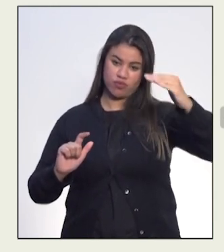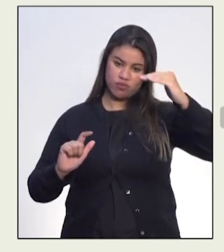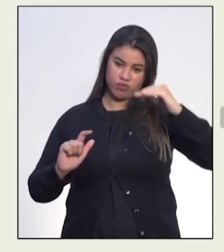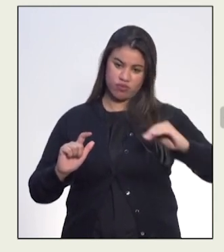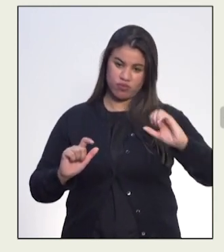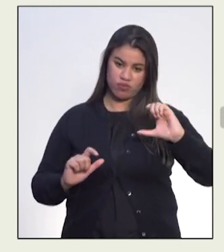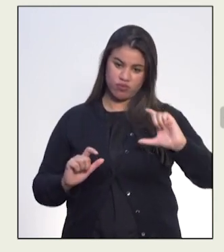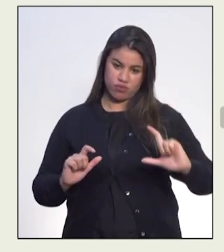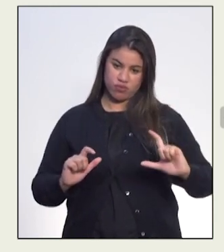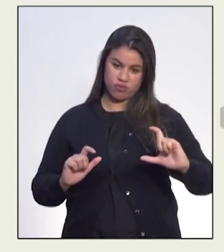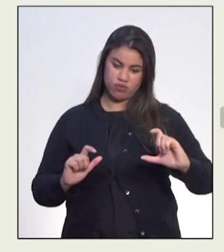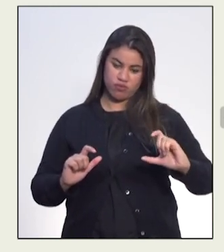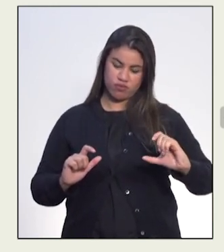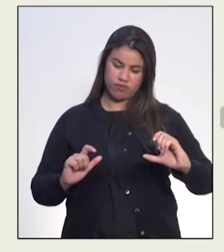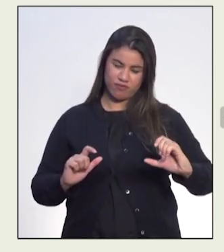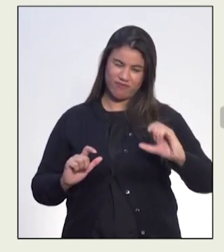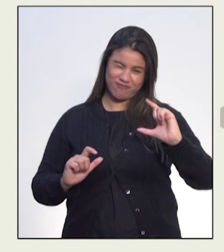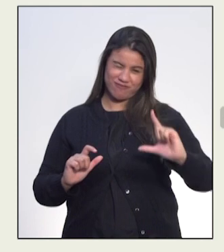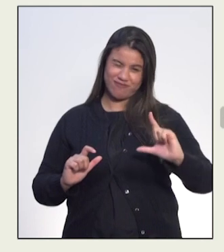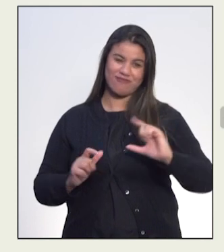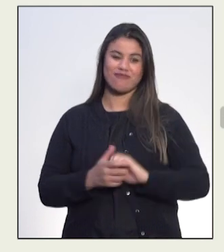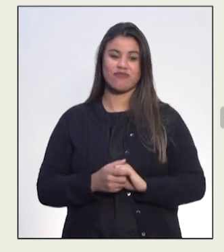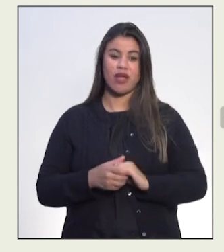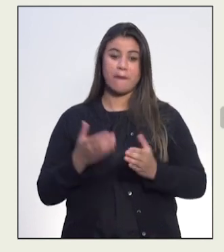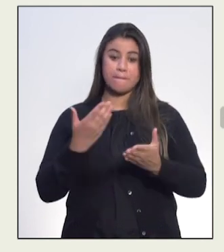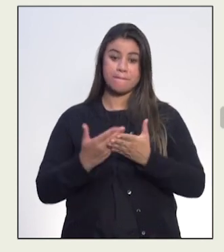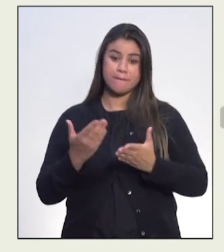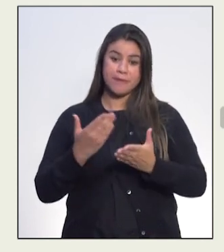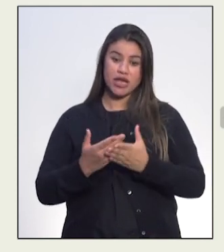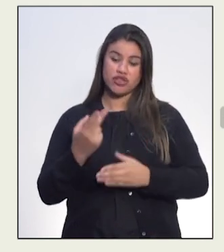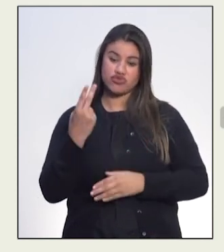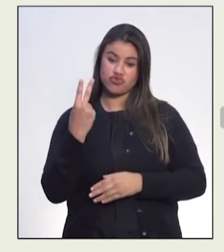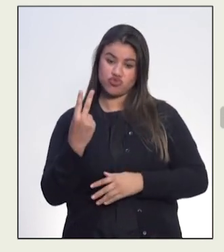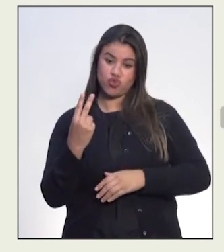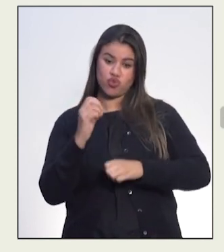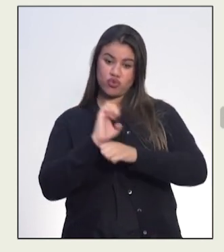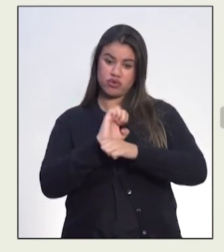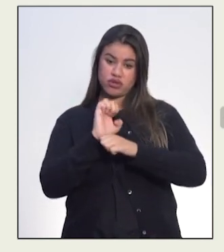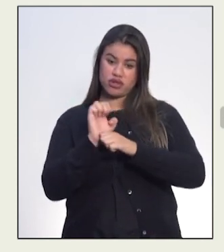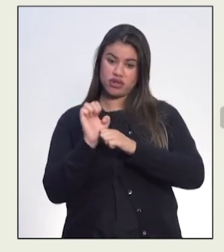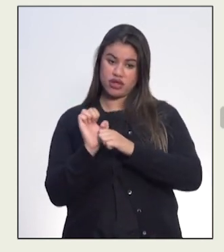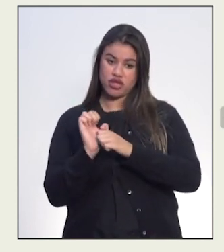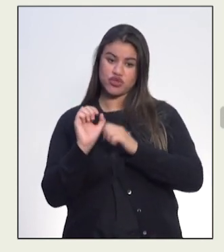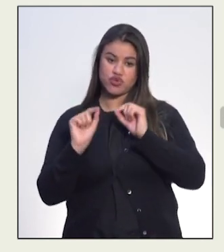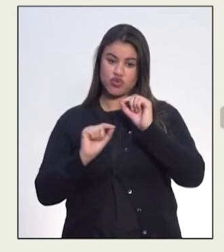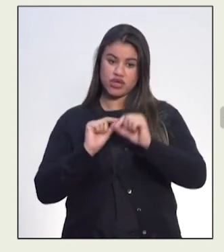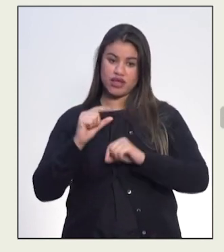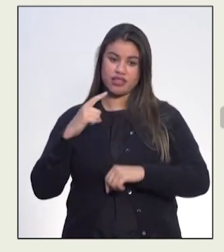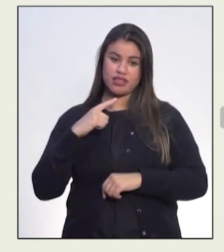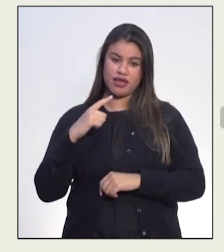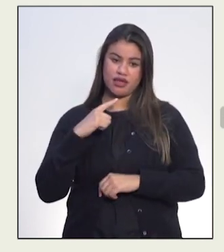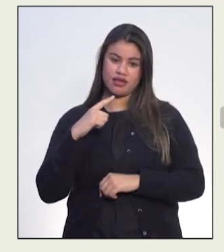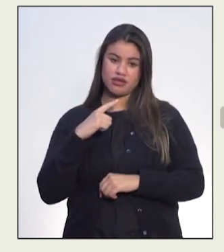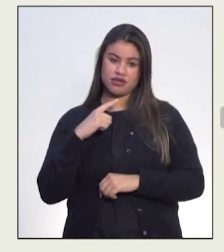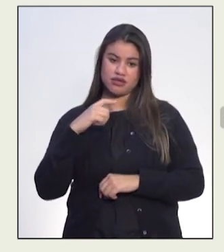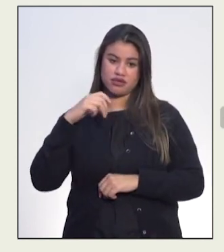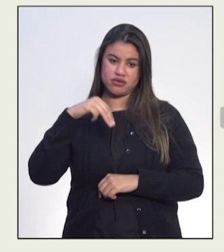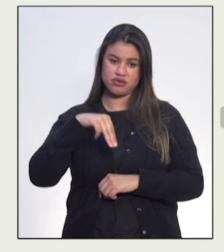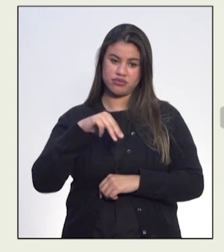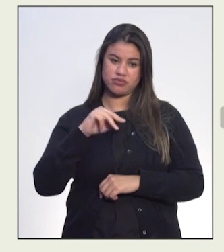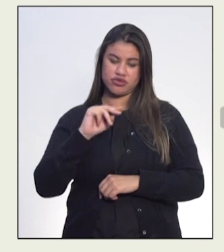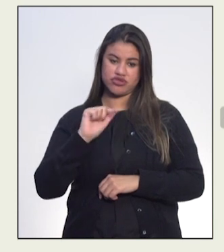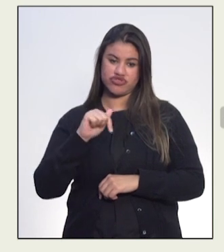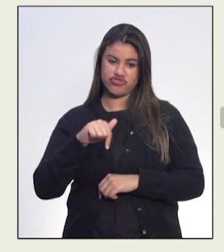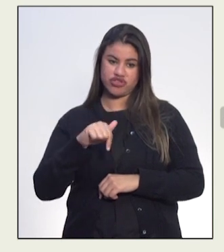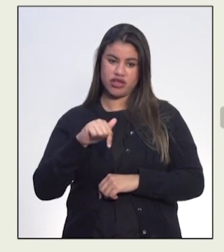outro cloro. Então, quando ele perde 2 elétrons, ele vai formar o quê? Um cátion. 2+, porque